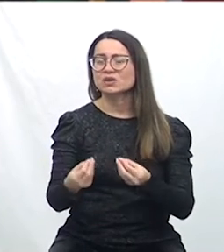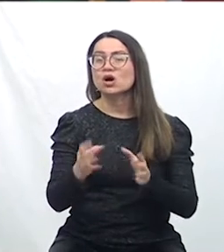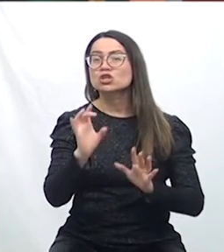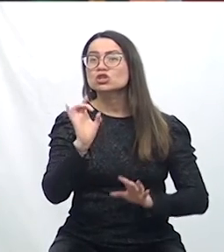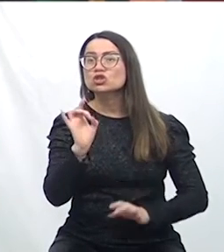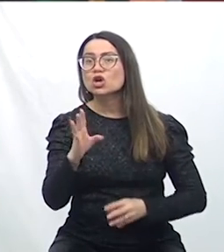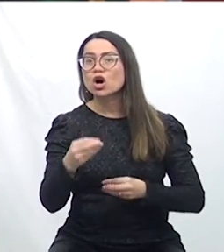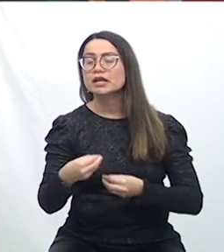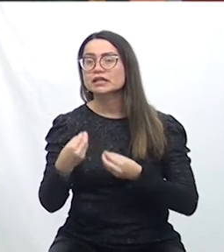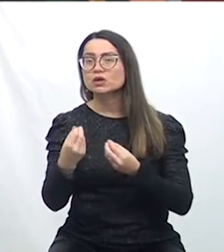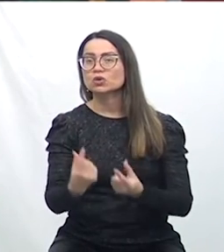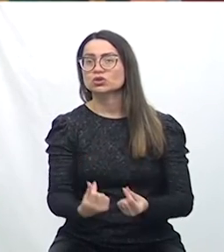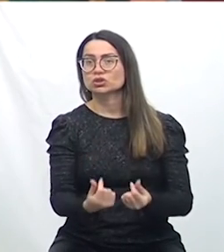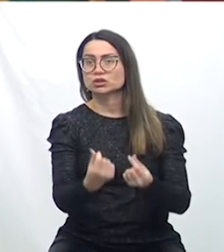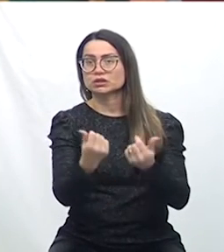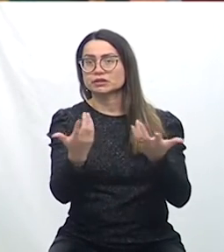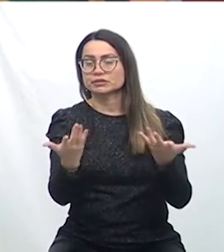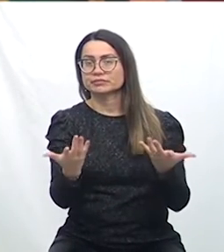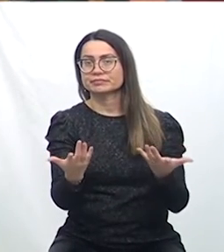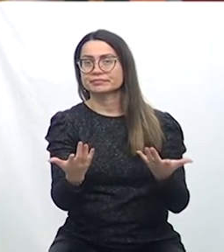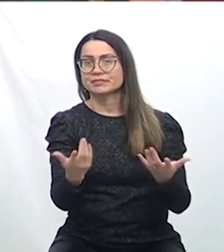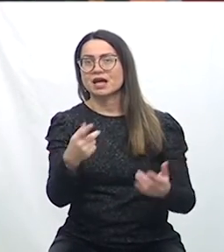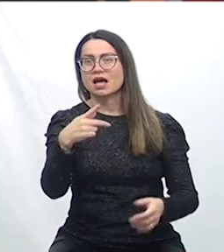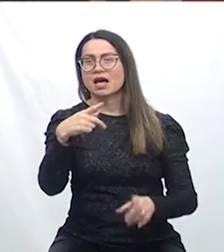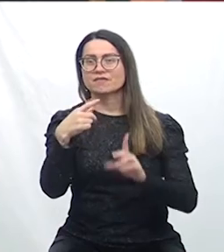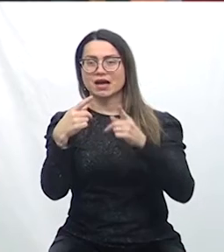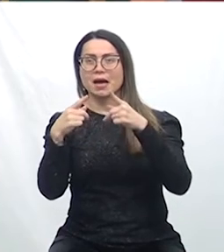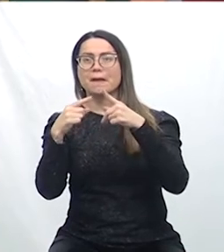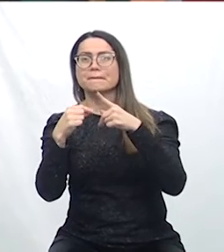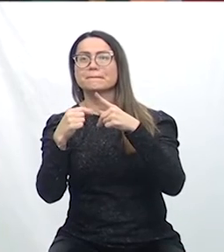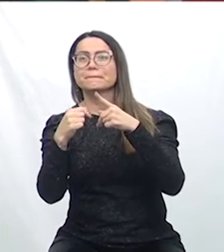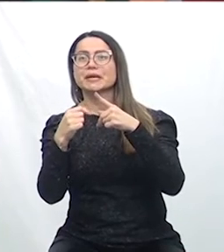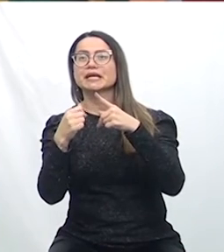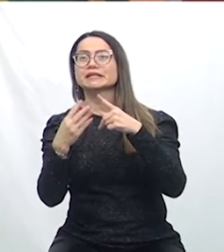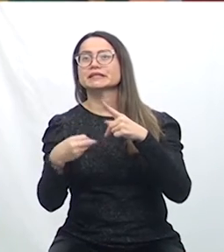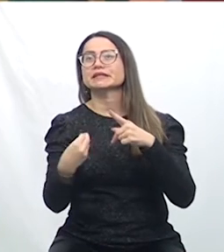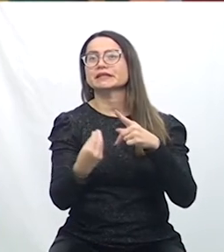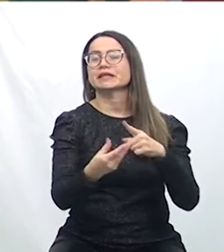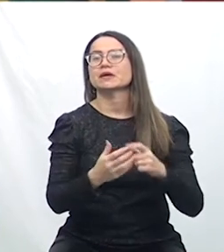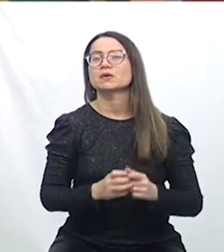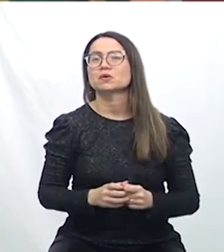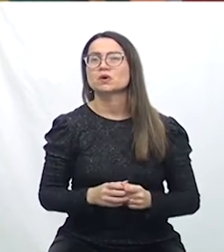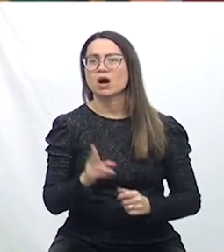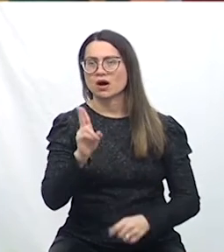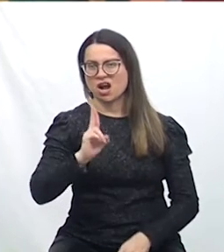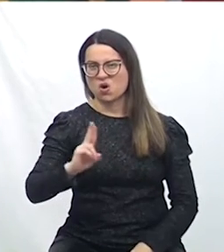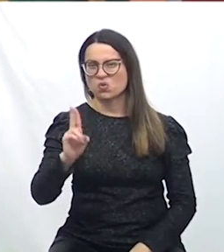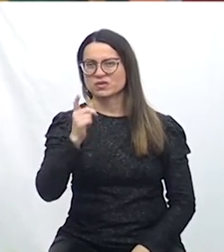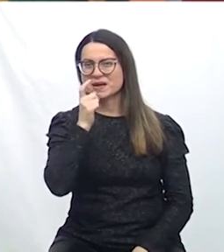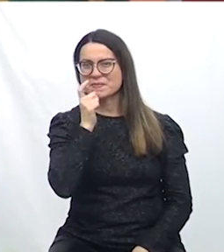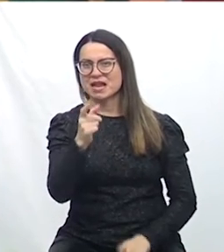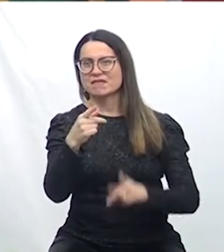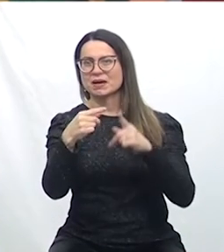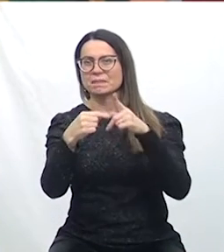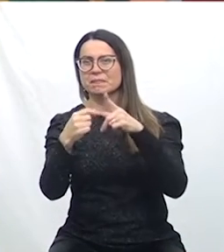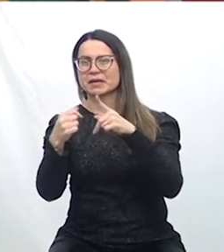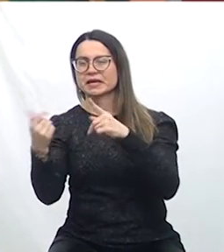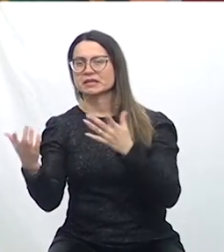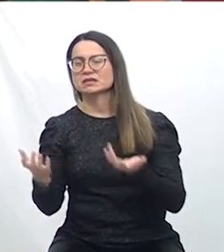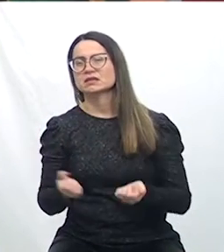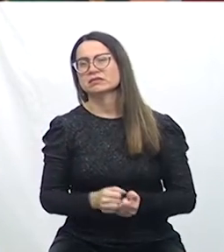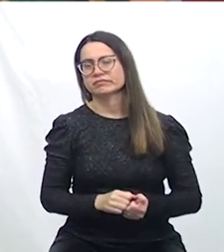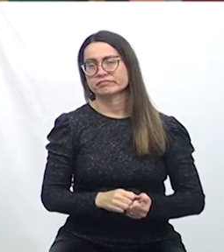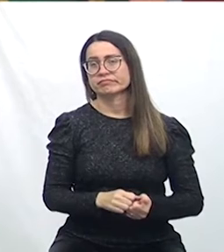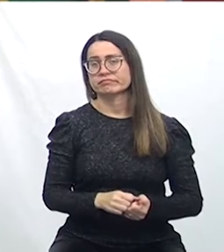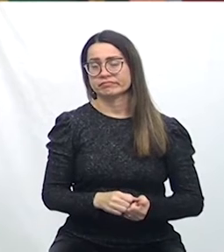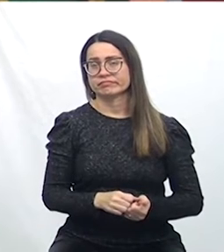entregou dinheiro para os municípios, óbvio, fez PIX, agora ele está usando essa expressão PIX, né? A expressão do PIX como estratégia de campanha, mas